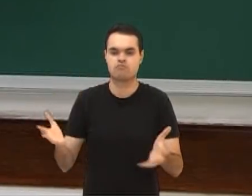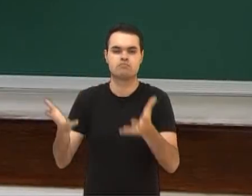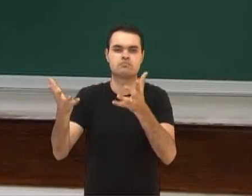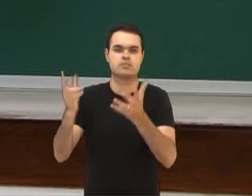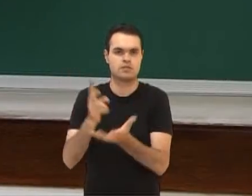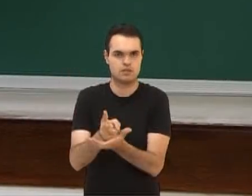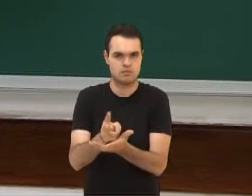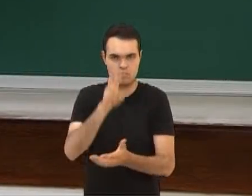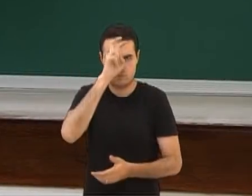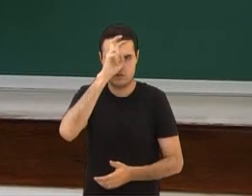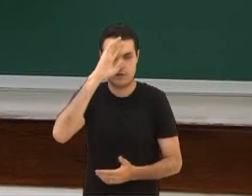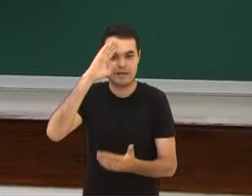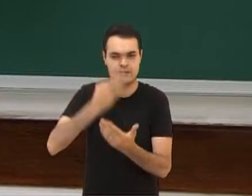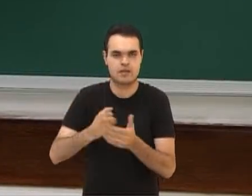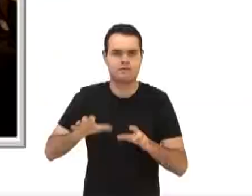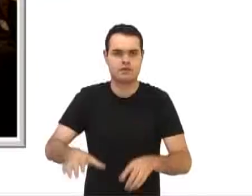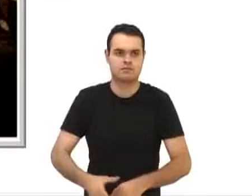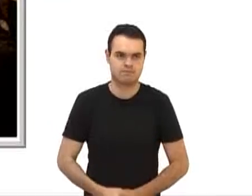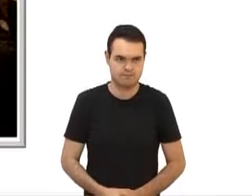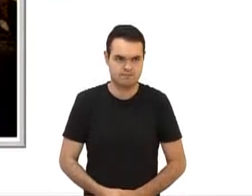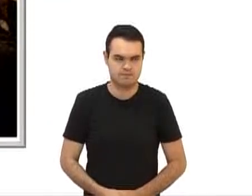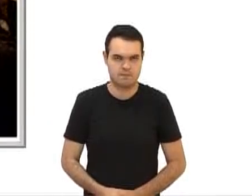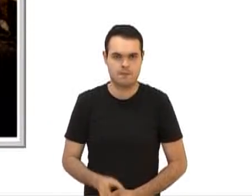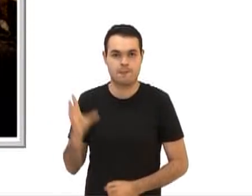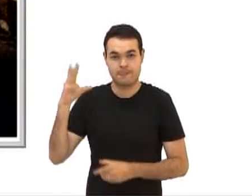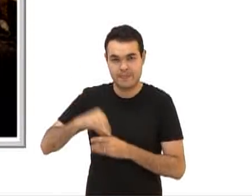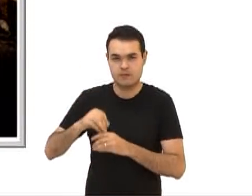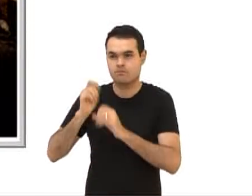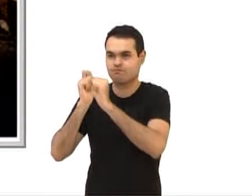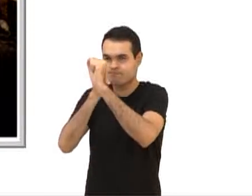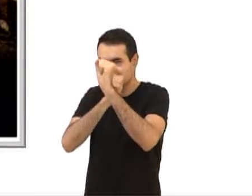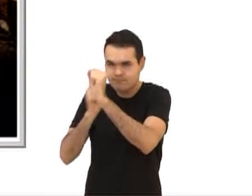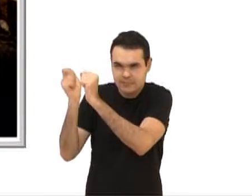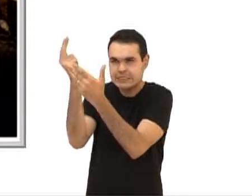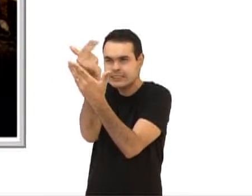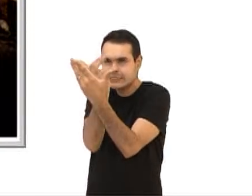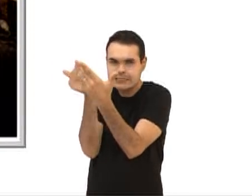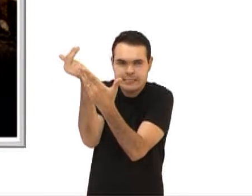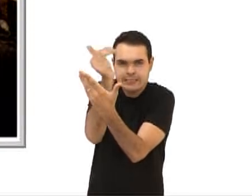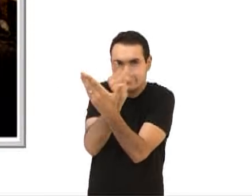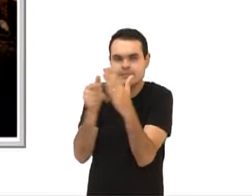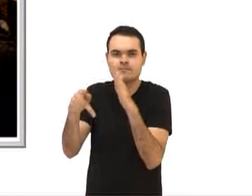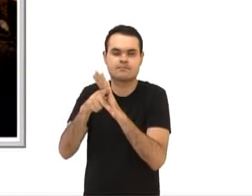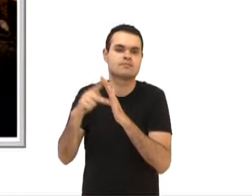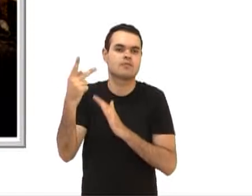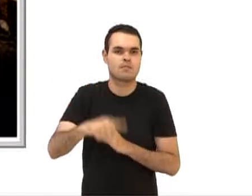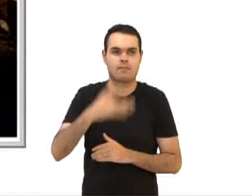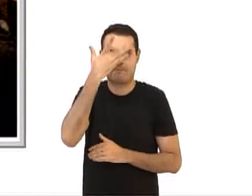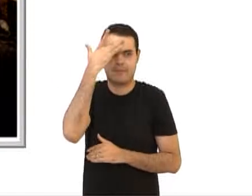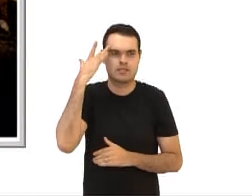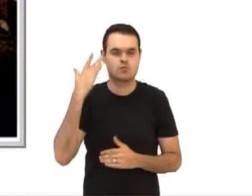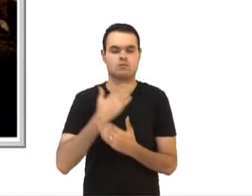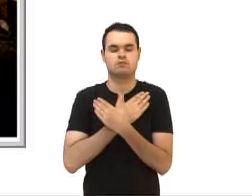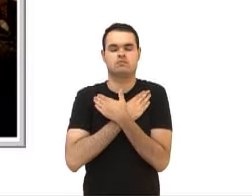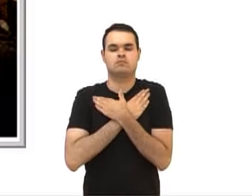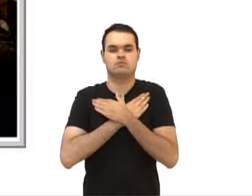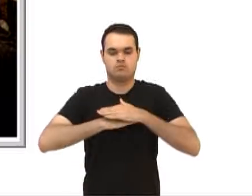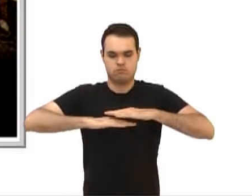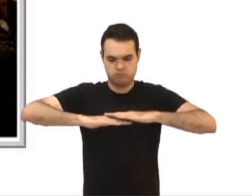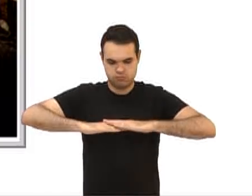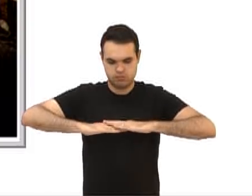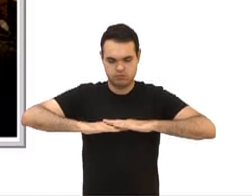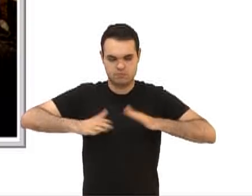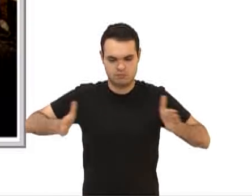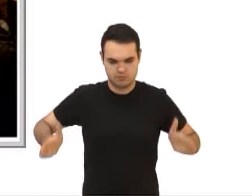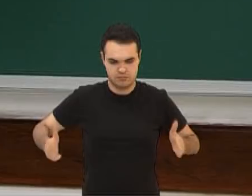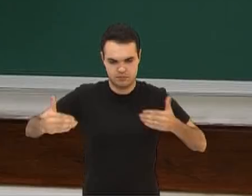cultuada pelos egípcios. Né. Dentro como é que era aqui, ó, né, o túmulo da pessoa, ilustrava, a gente já